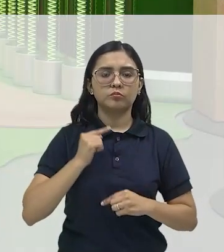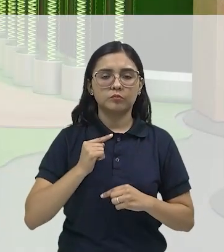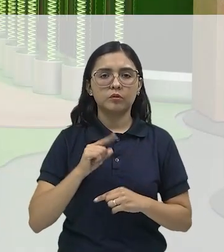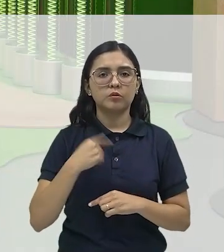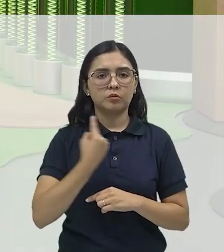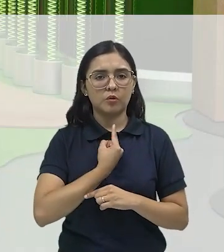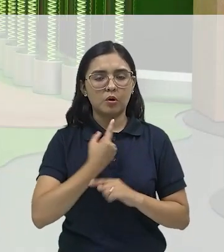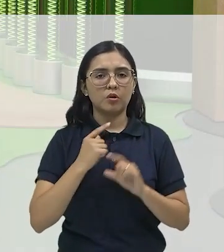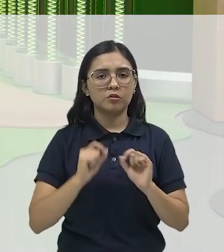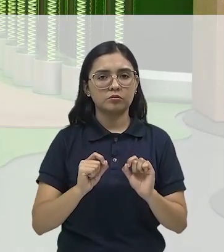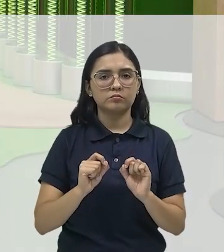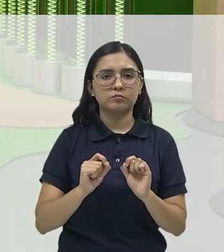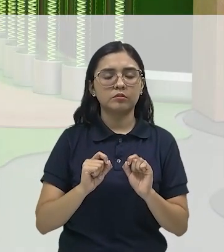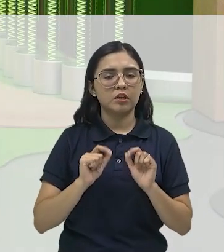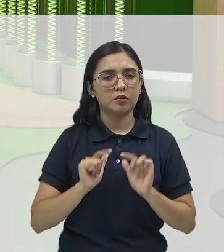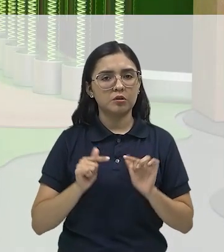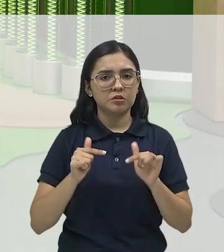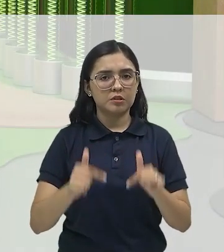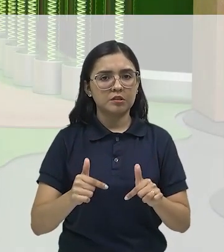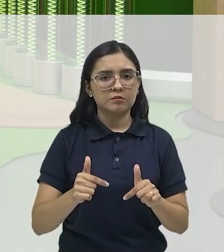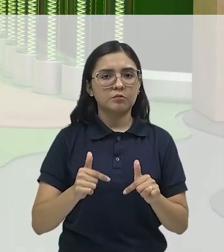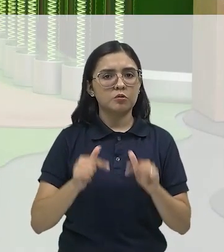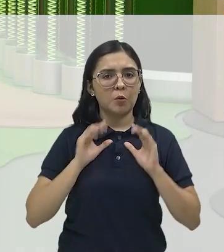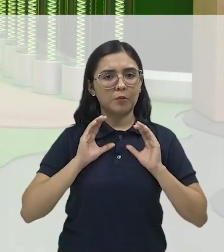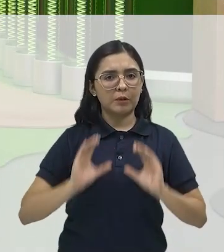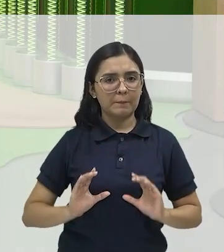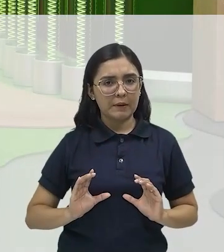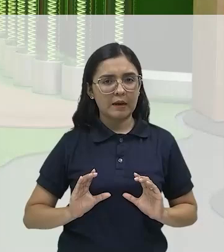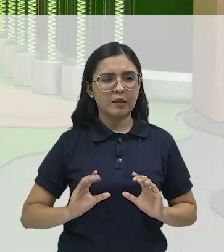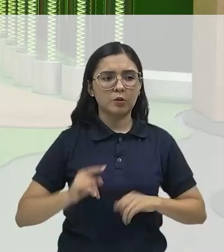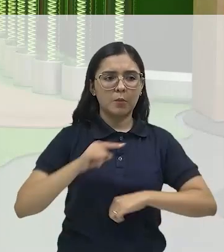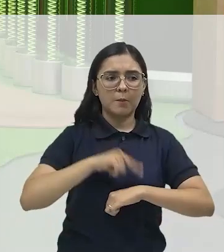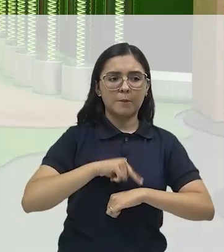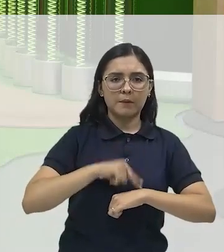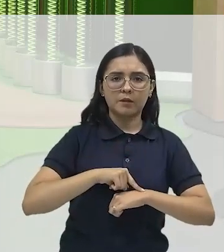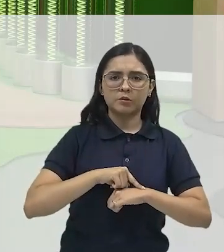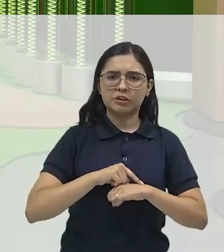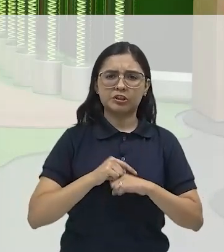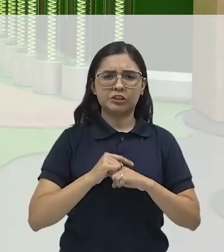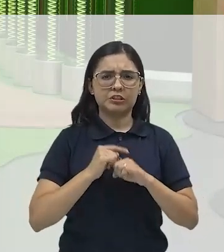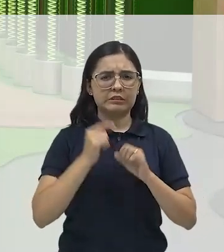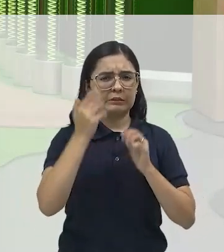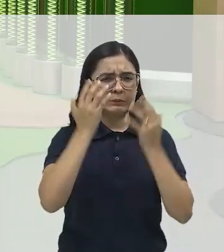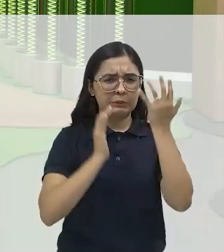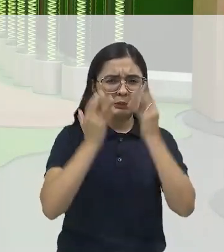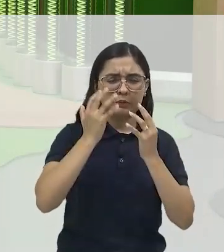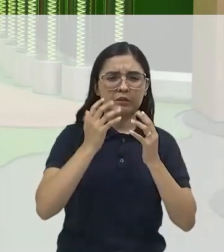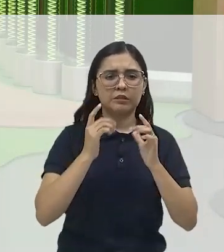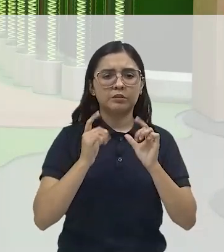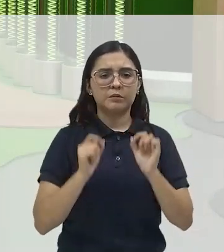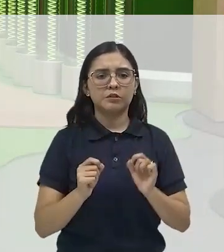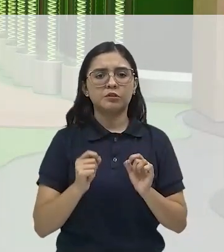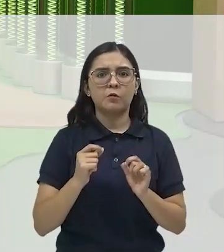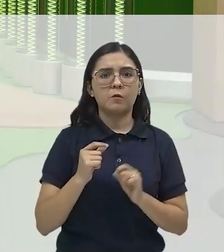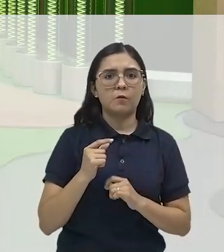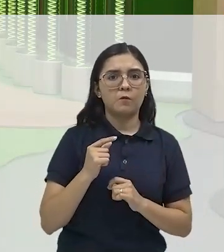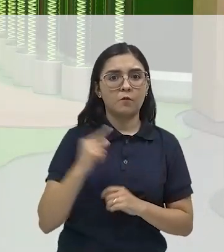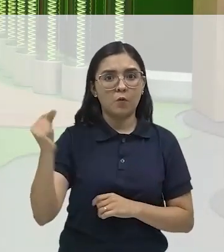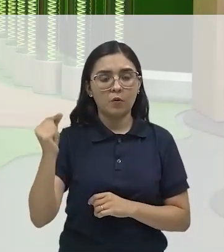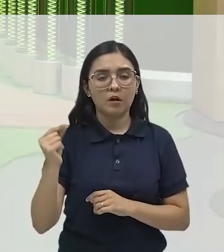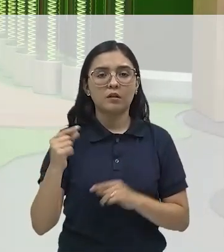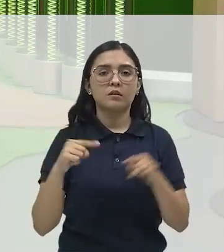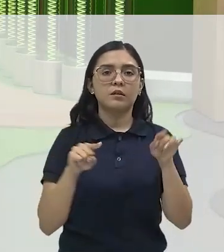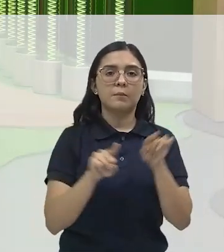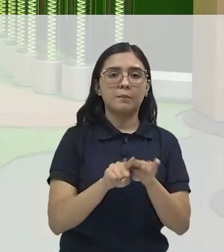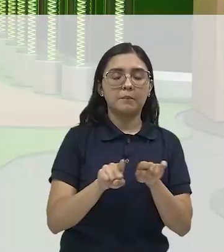São esses hormônios que nos movem. Então, no momento de estresse, no momento de fuga, no momento em que a gente